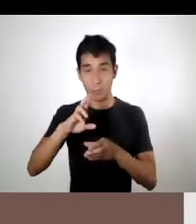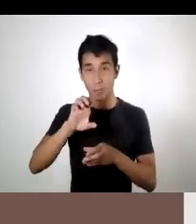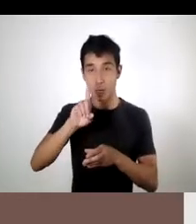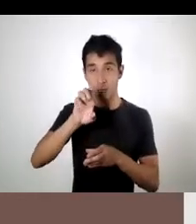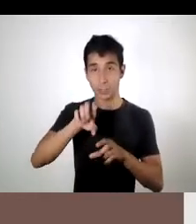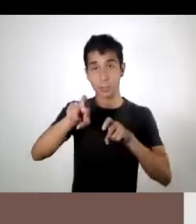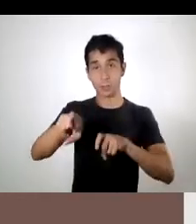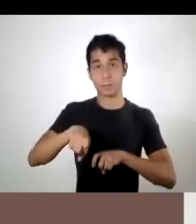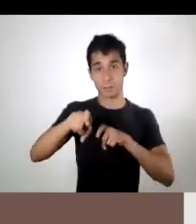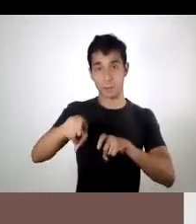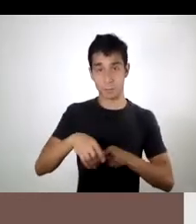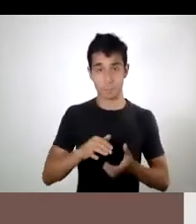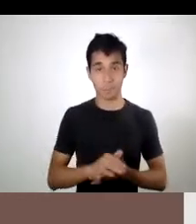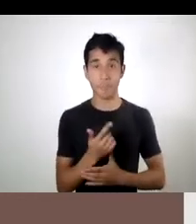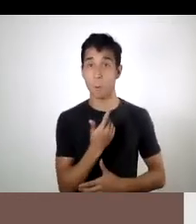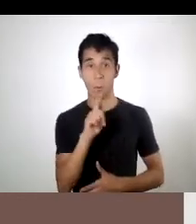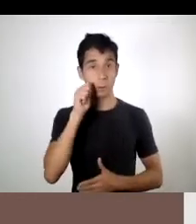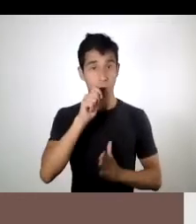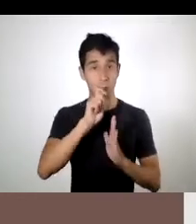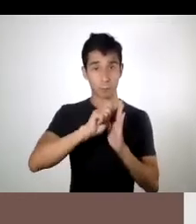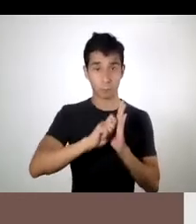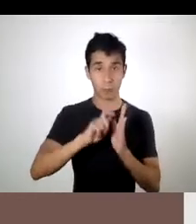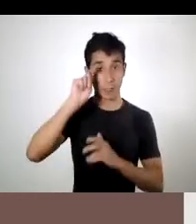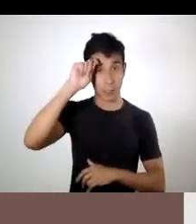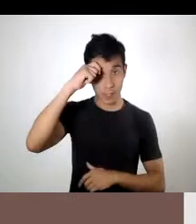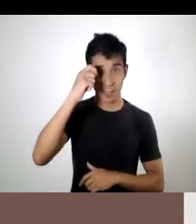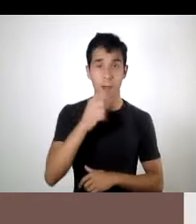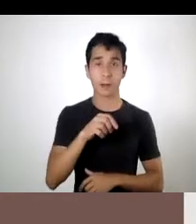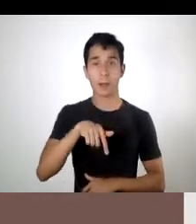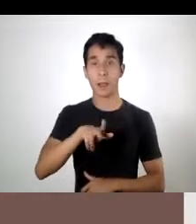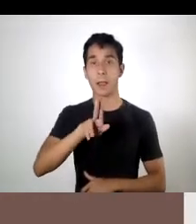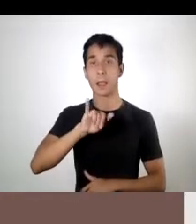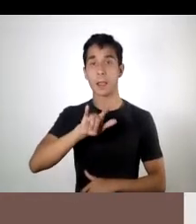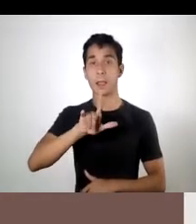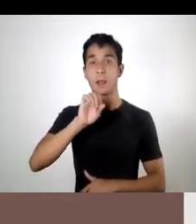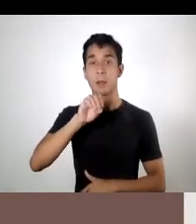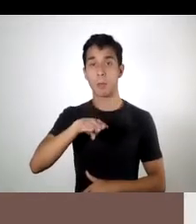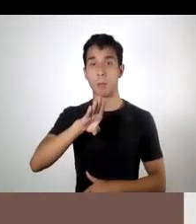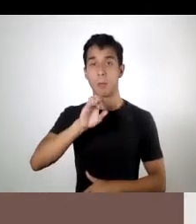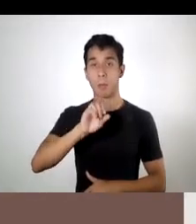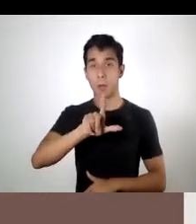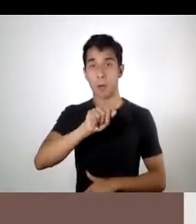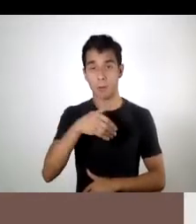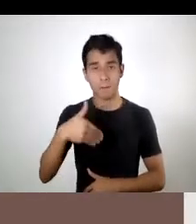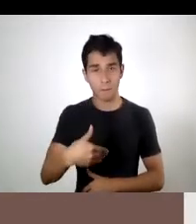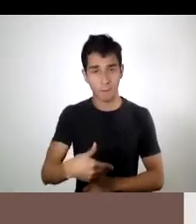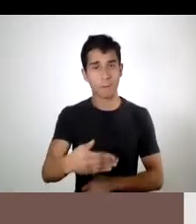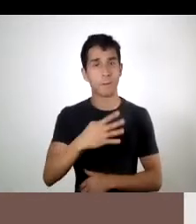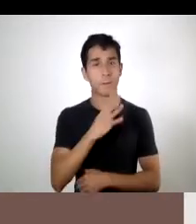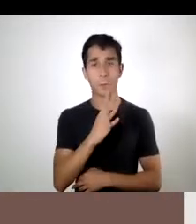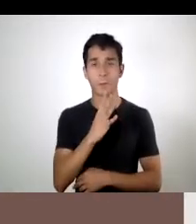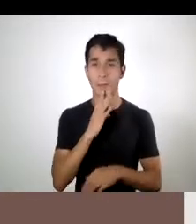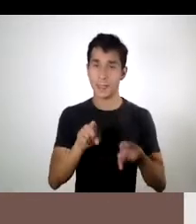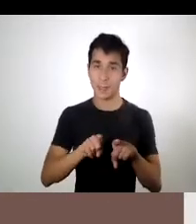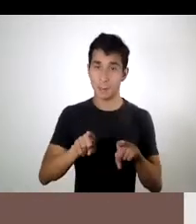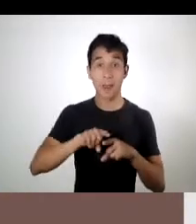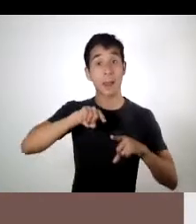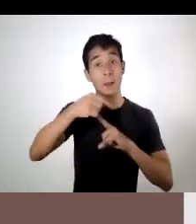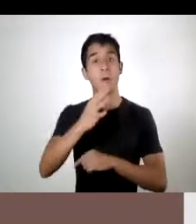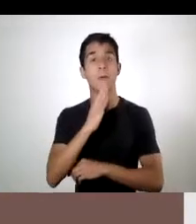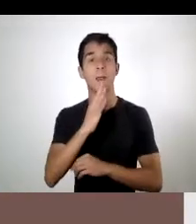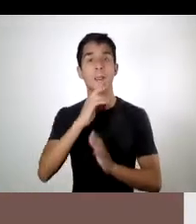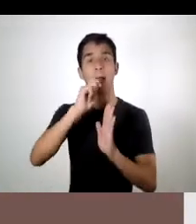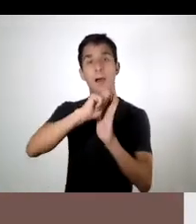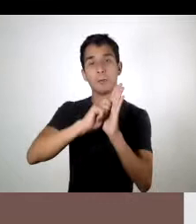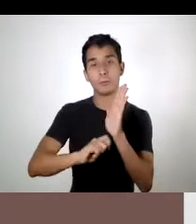autora, também quilombola, antes da gente conhecer as autoras do livro, da obra que nós vamos